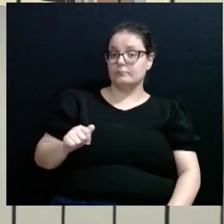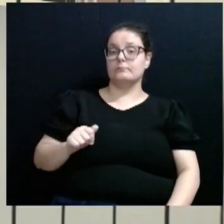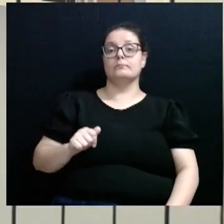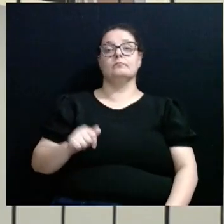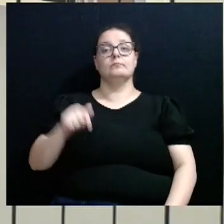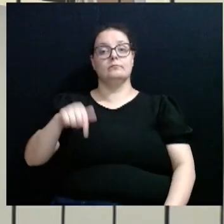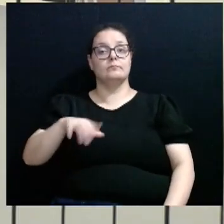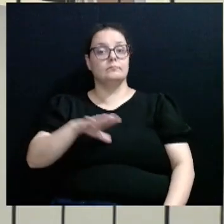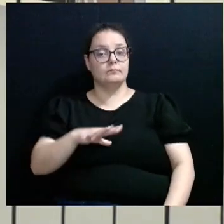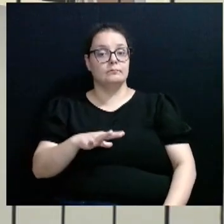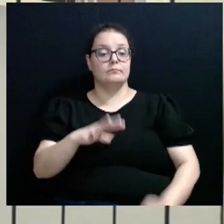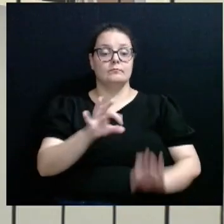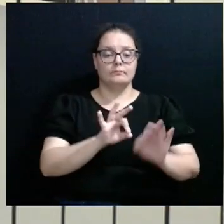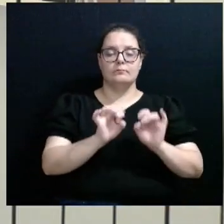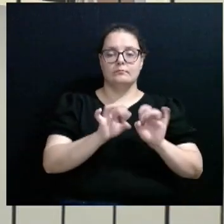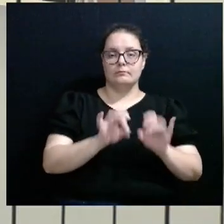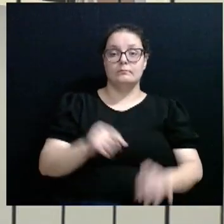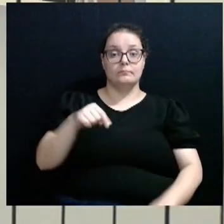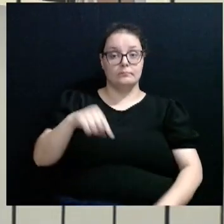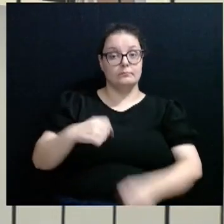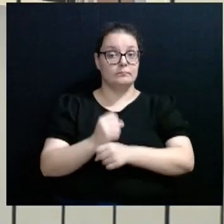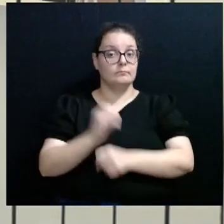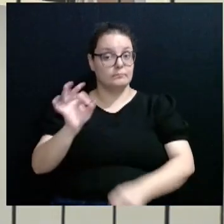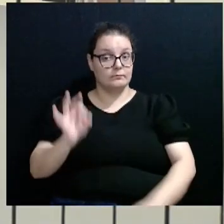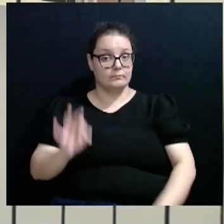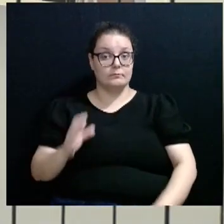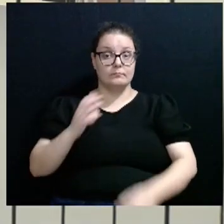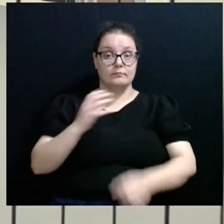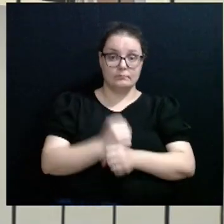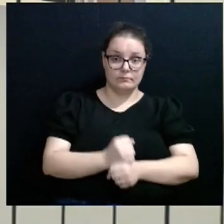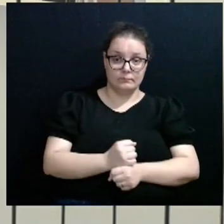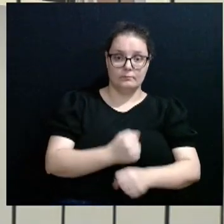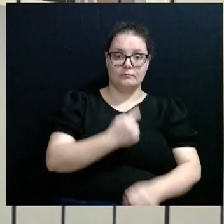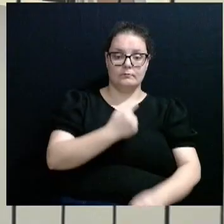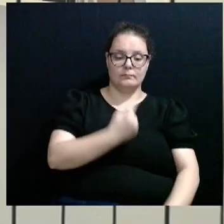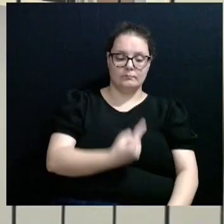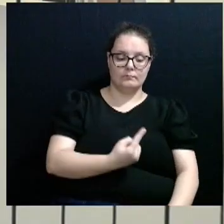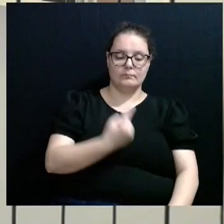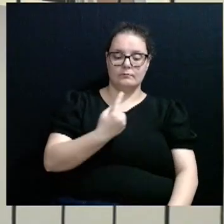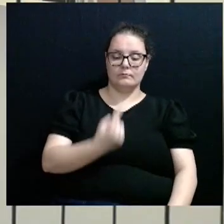este percentual corresponde a um total de R$